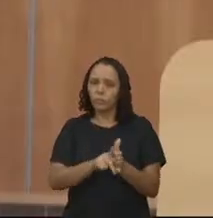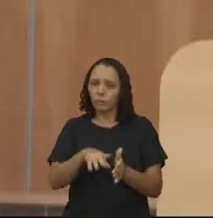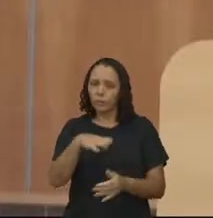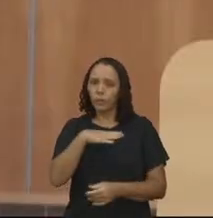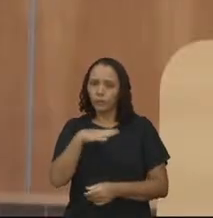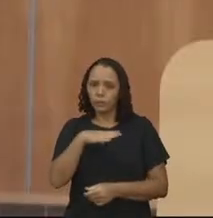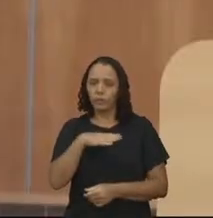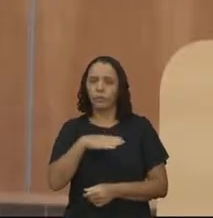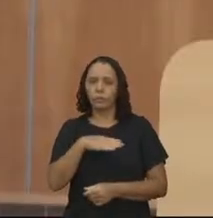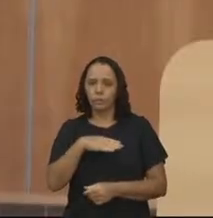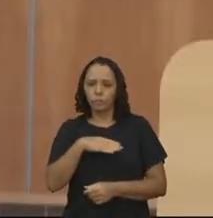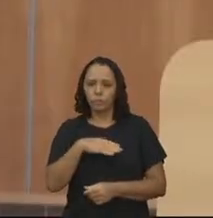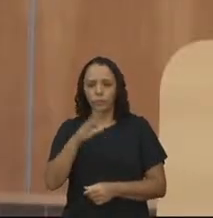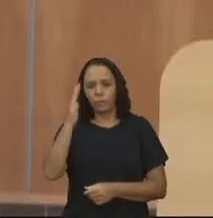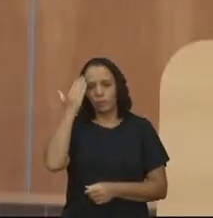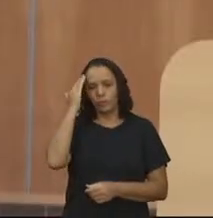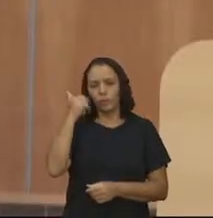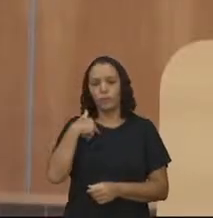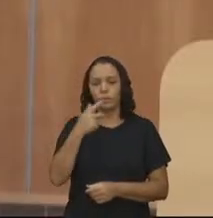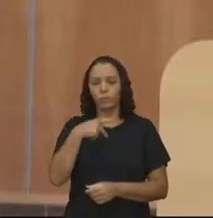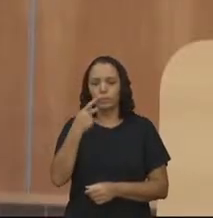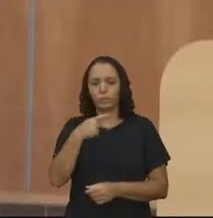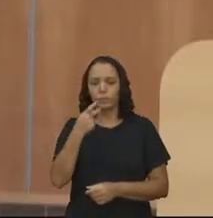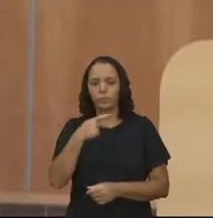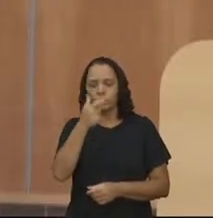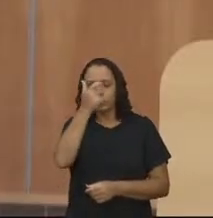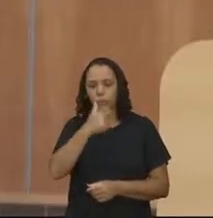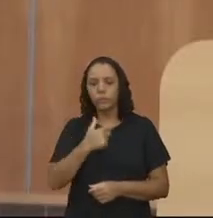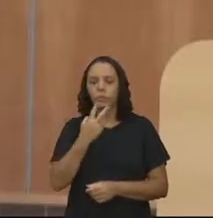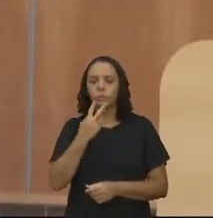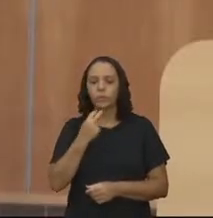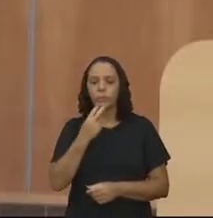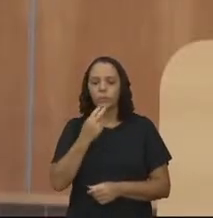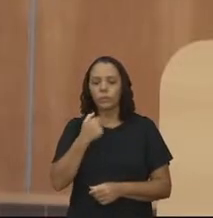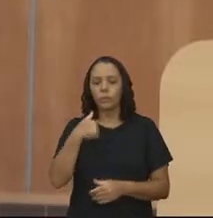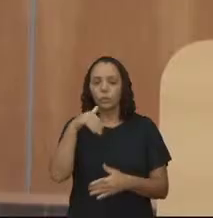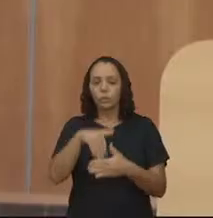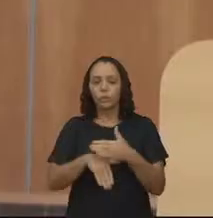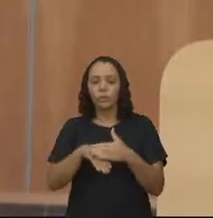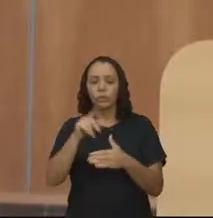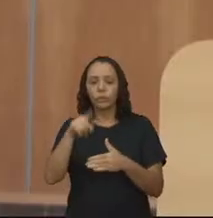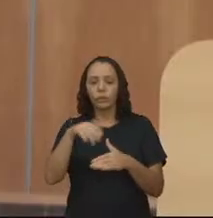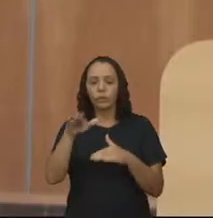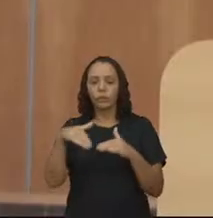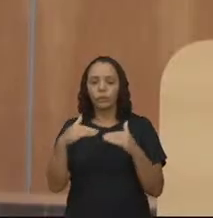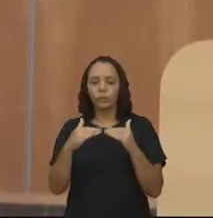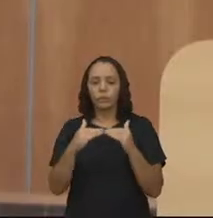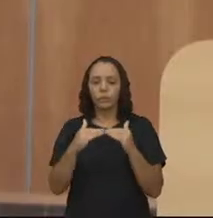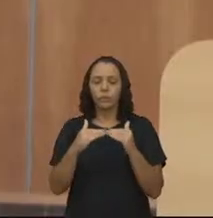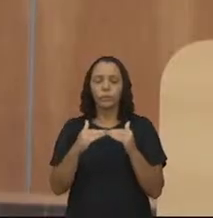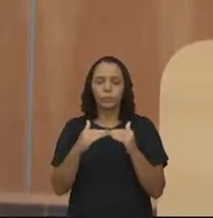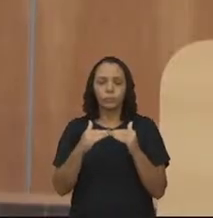dessas palavras, desse vereador Valmir do Parque Minha Lua. Meu voto, Jean, é favorável,